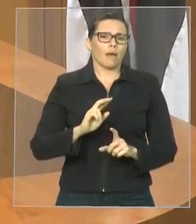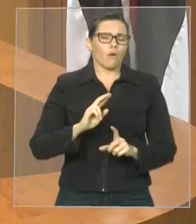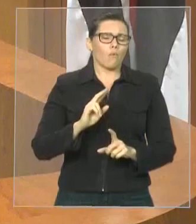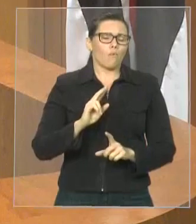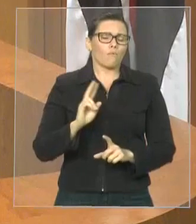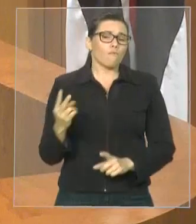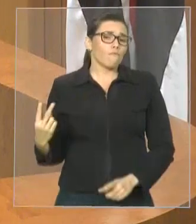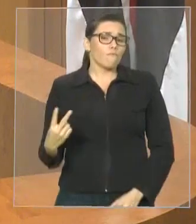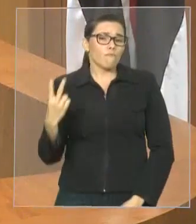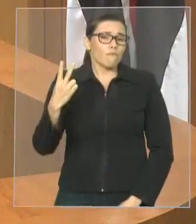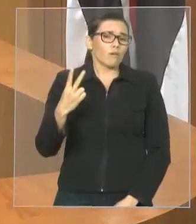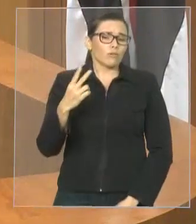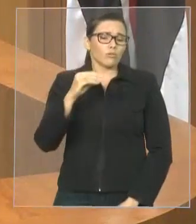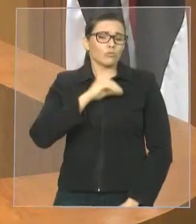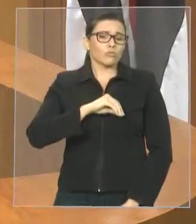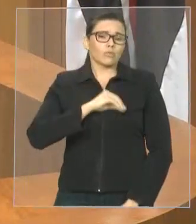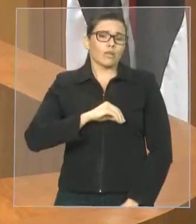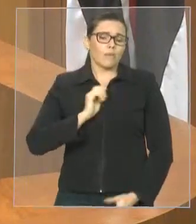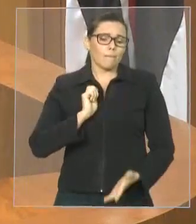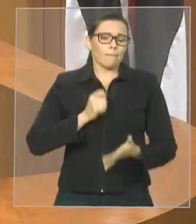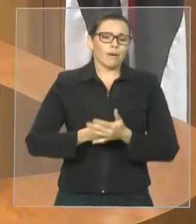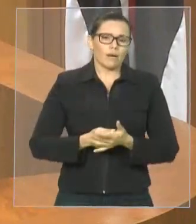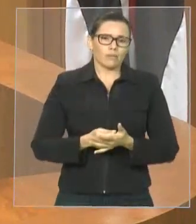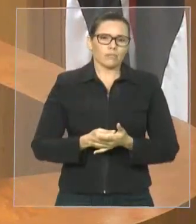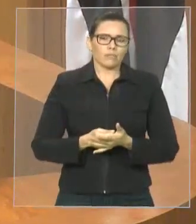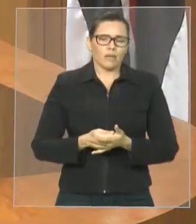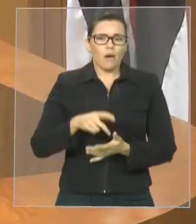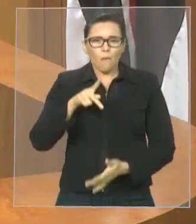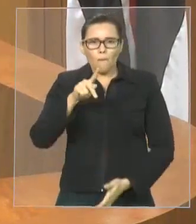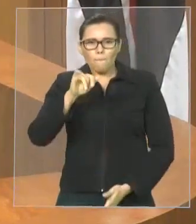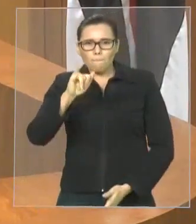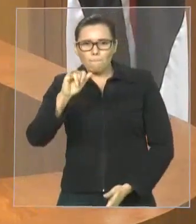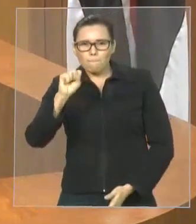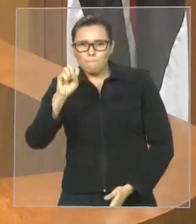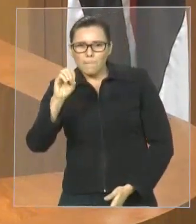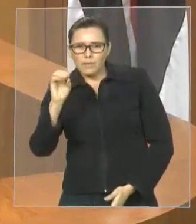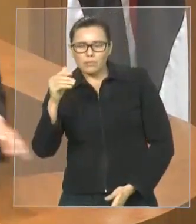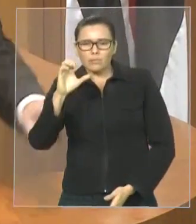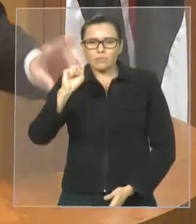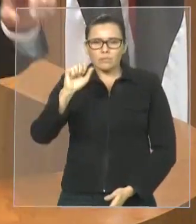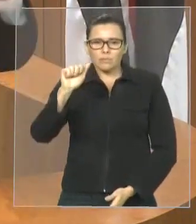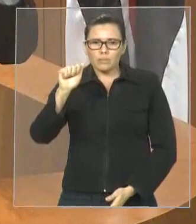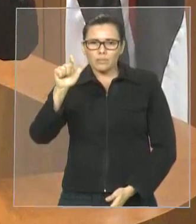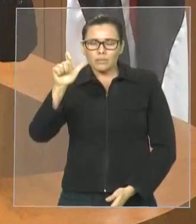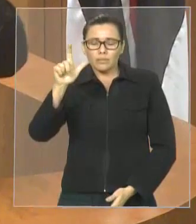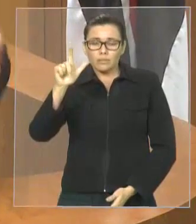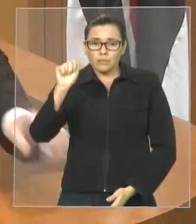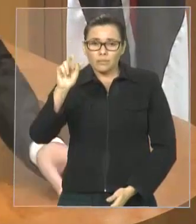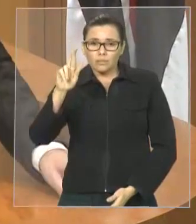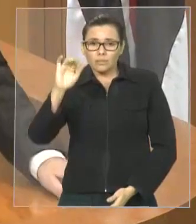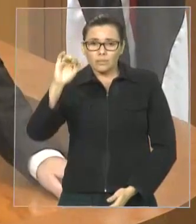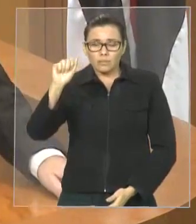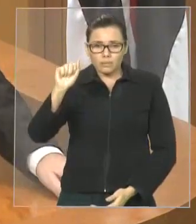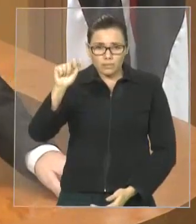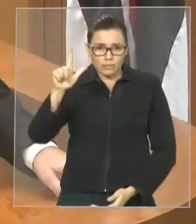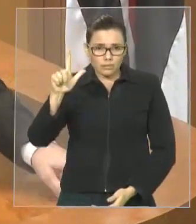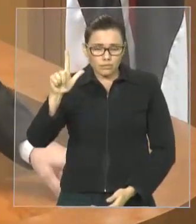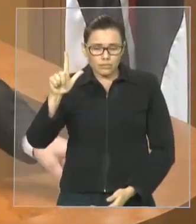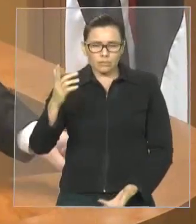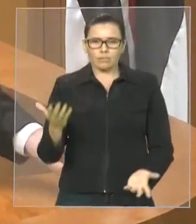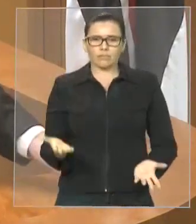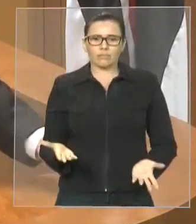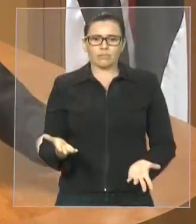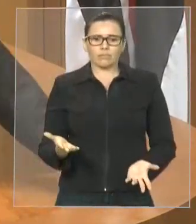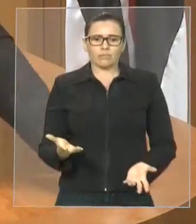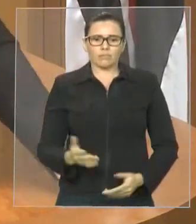também, ainda em relação a isso, um fato que vocês talvez não tenham conhecimento. No ano passado, eu